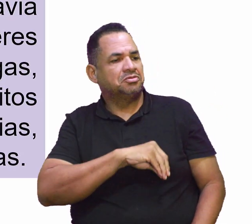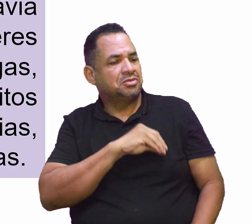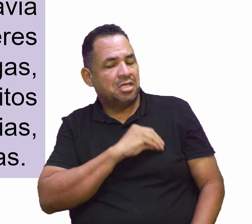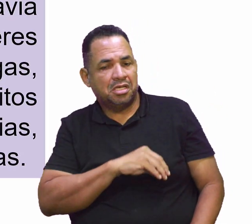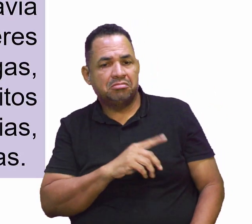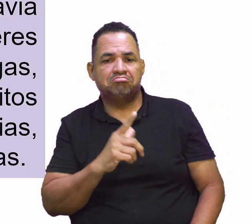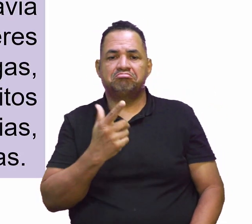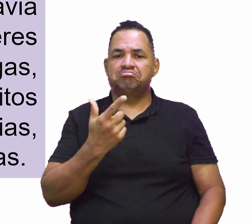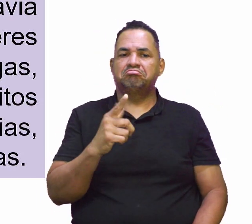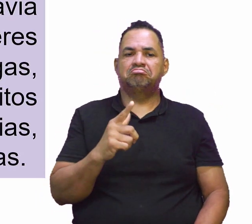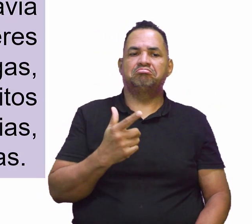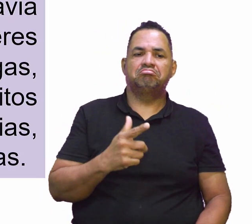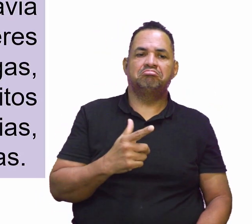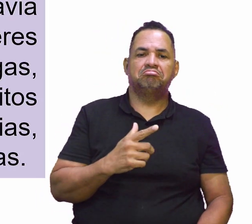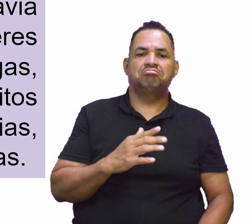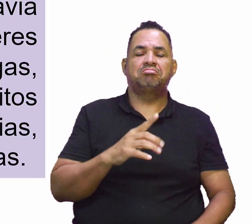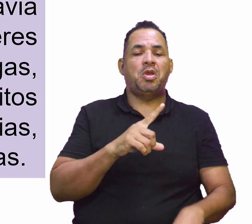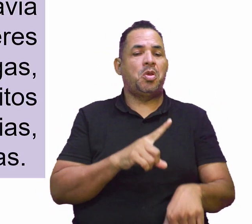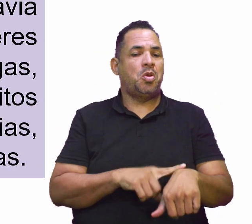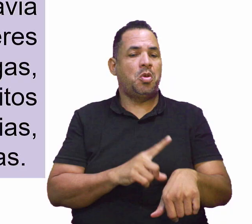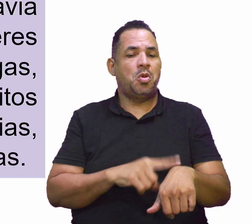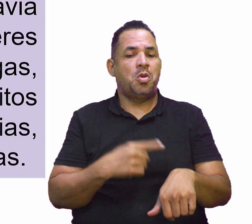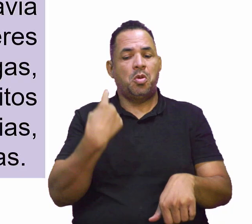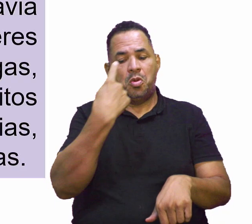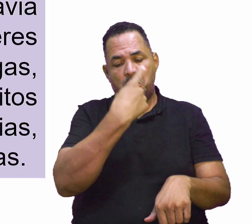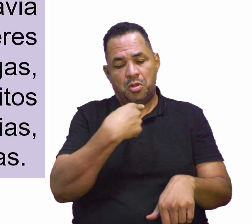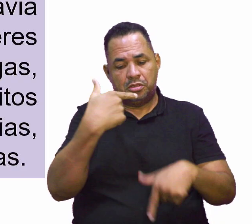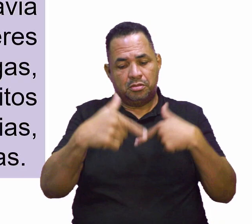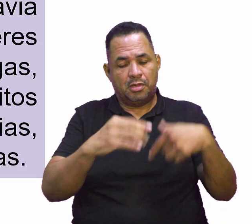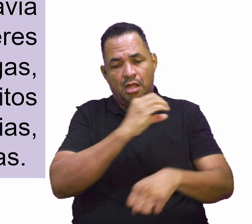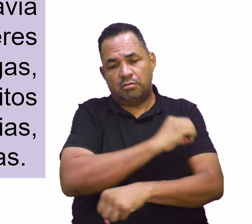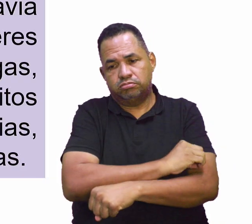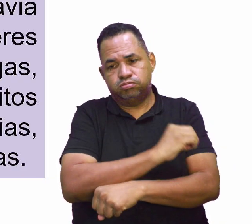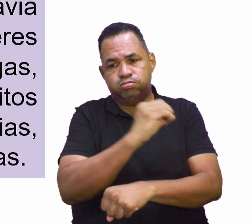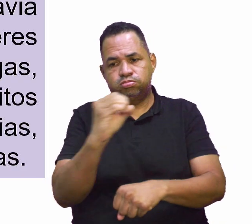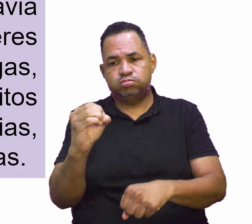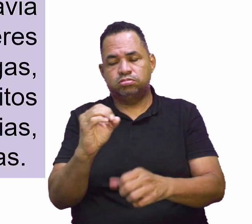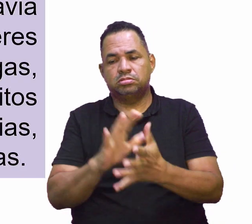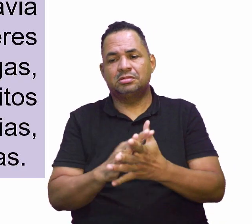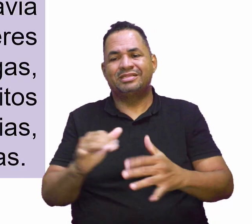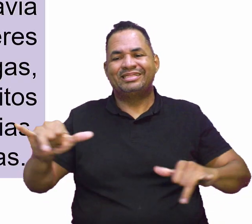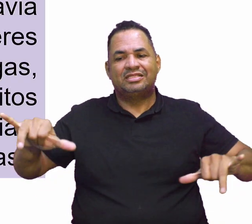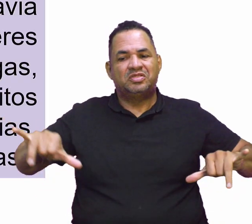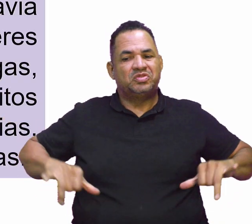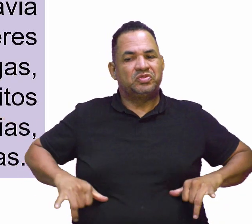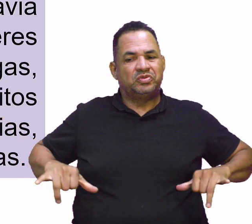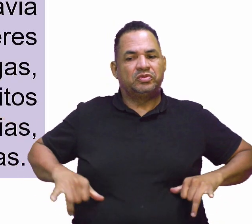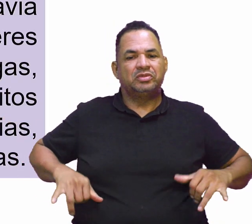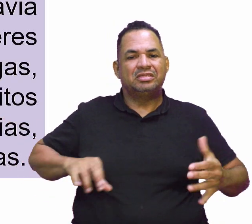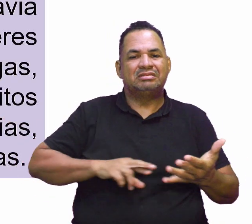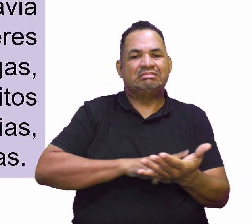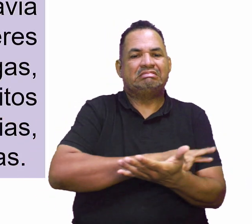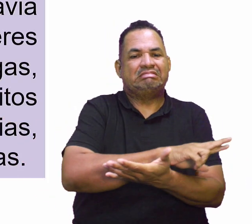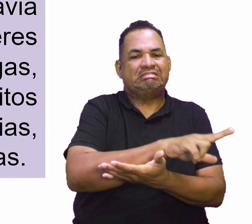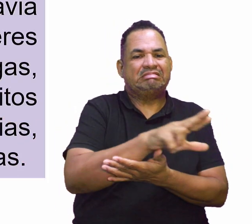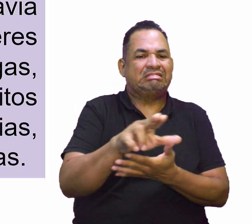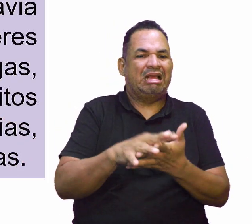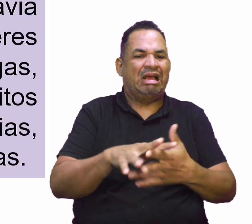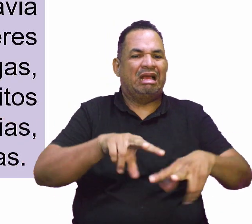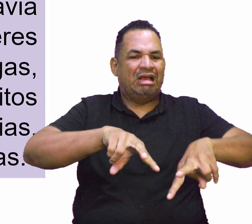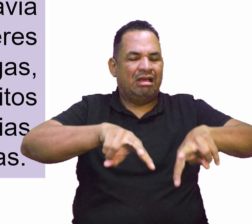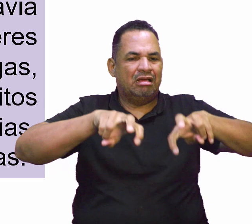vão ter horas trabalhadas, então eles vão sofrer muita exploração. Então, eles vão